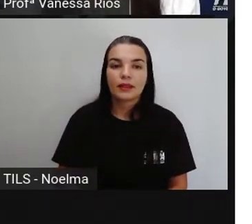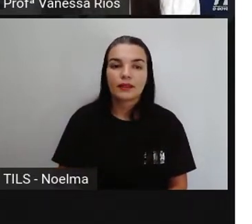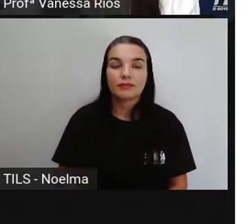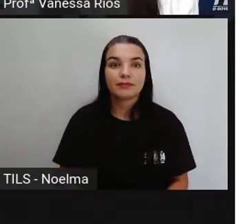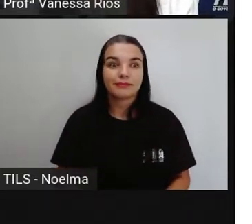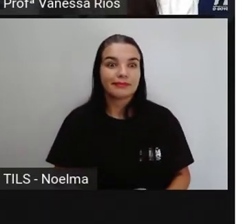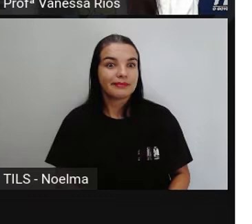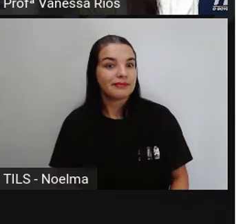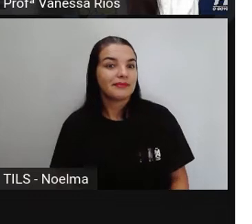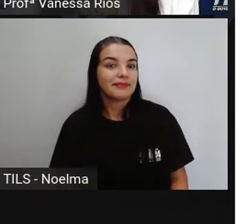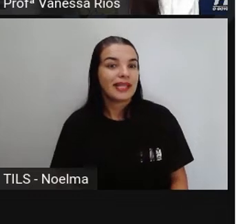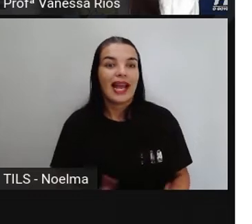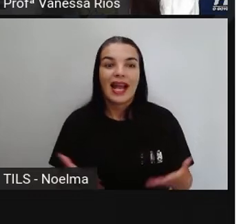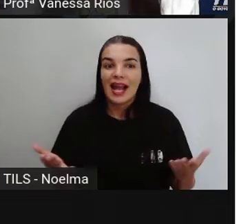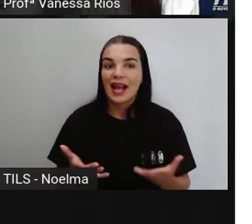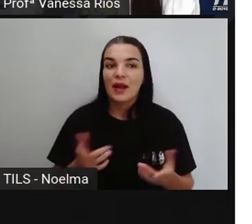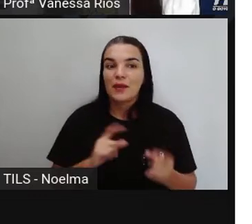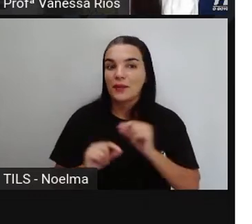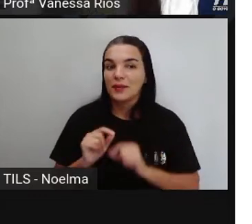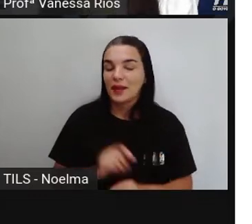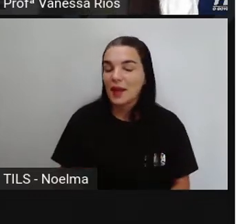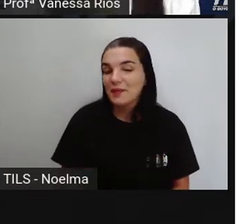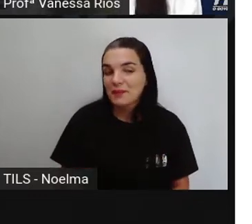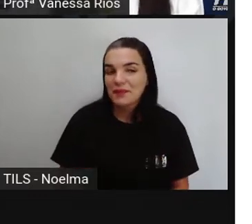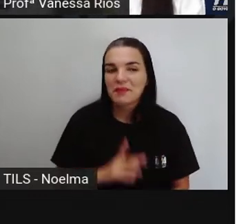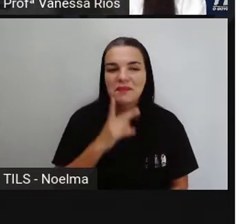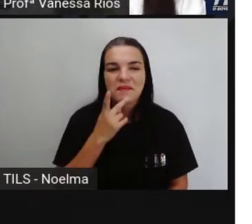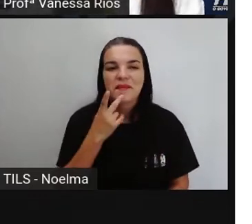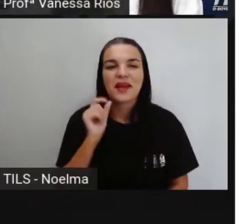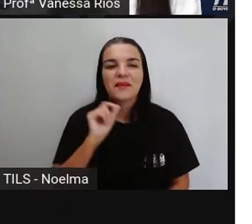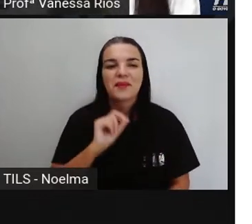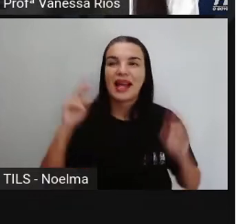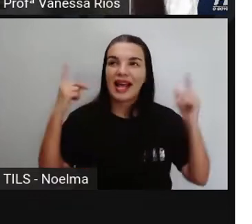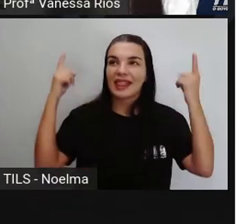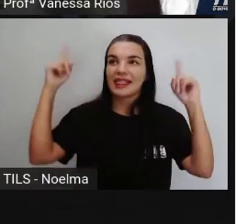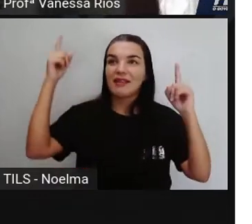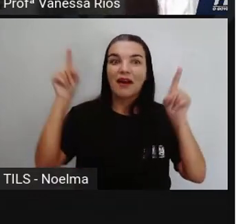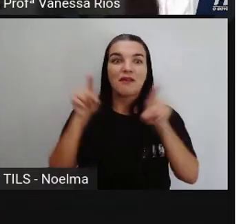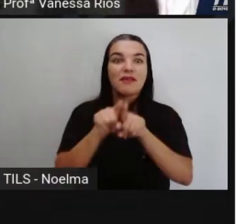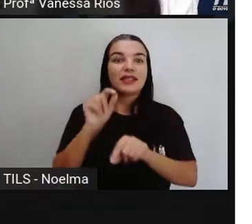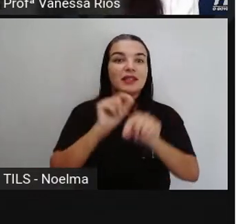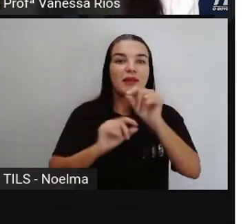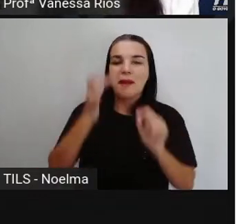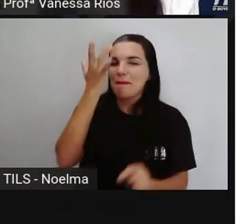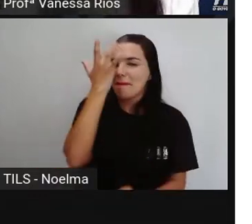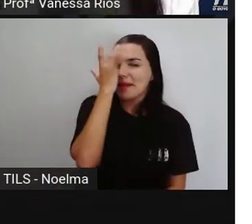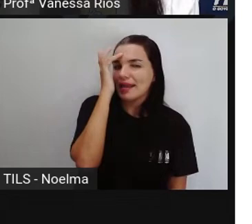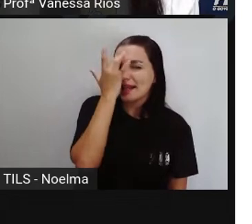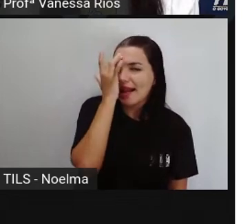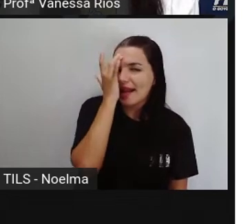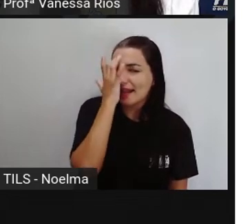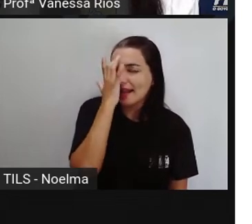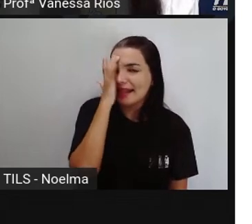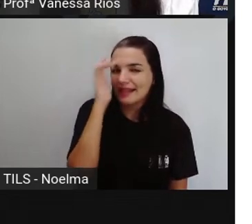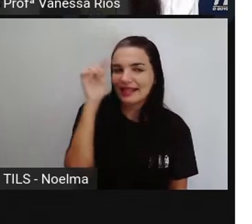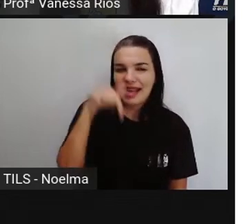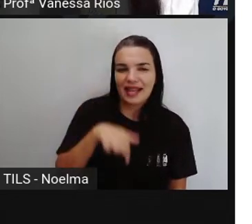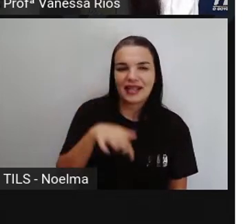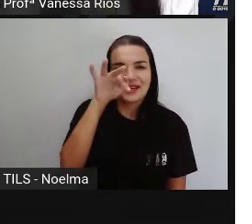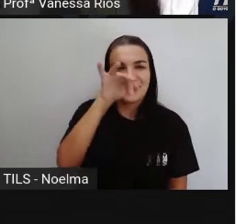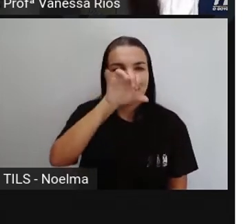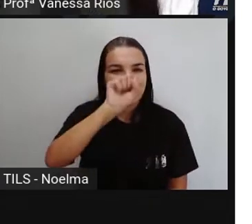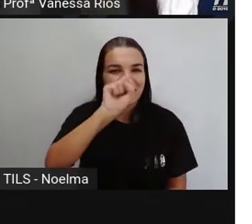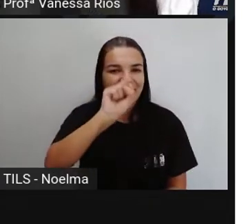E aí, quando a gente fala em carnaval, a gente não pode deixar de falar aí, ó, da micareta, não é?